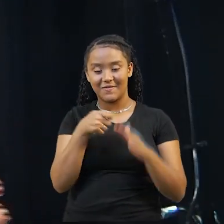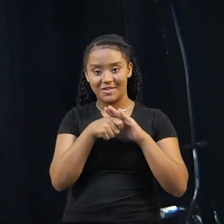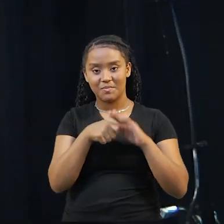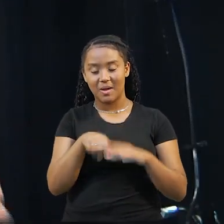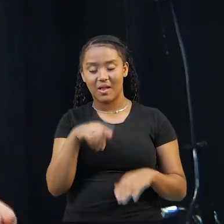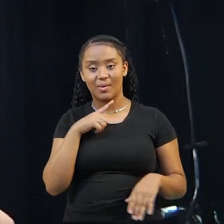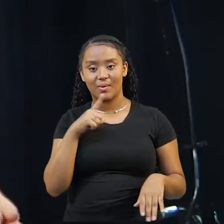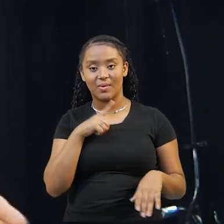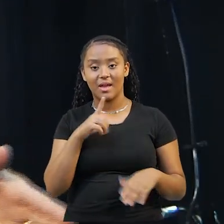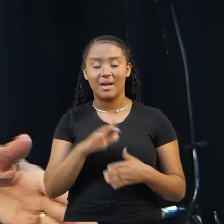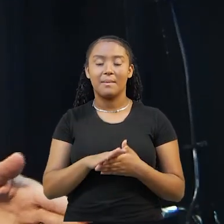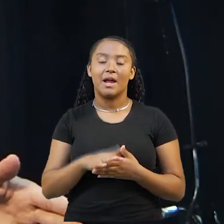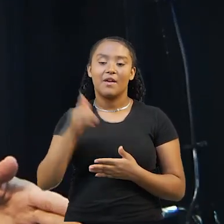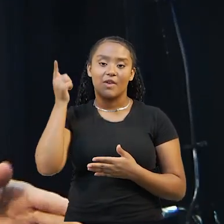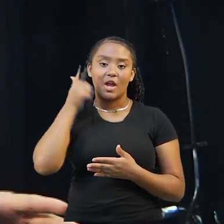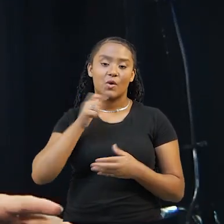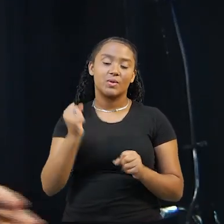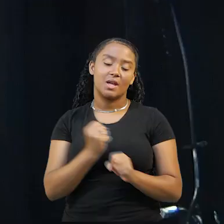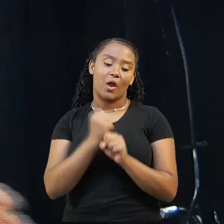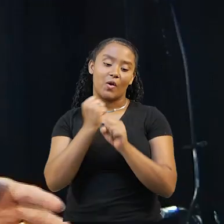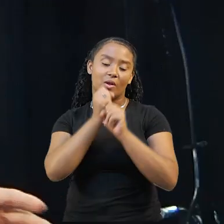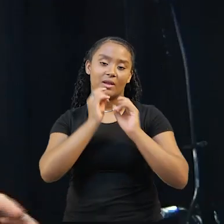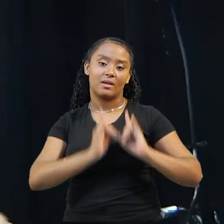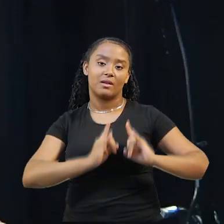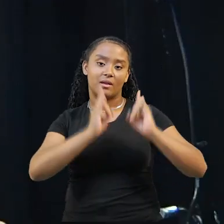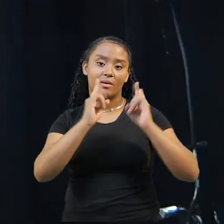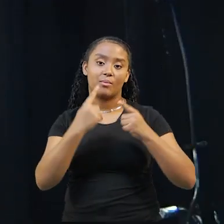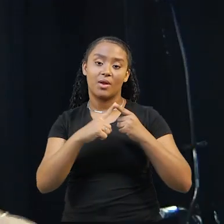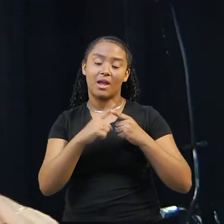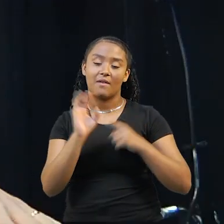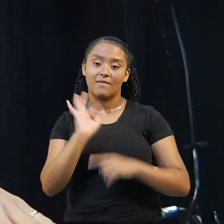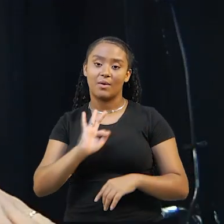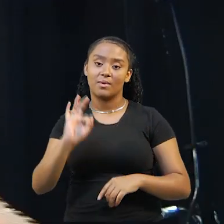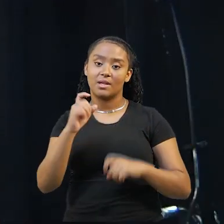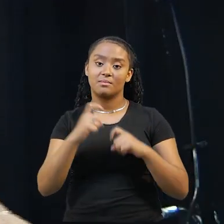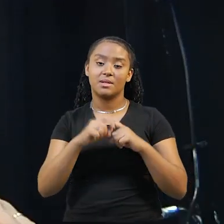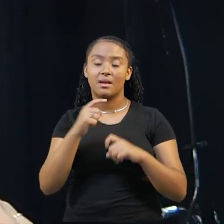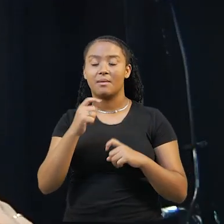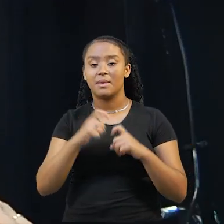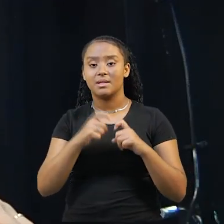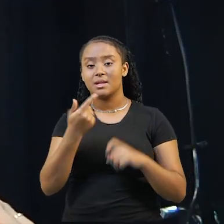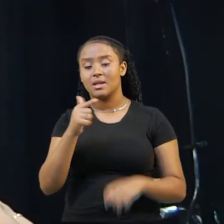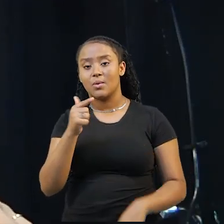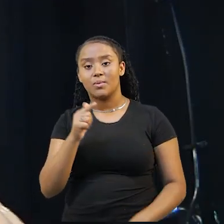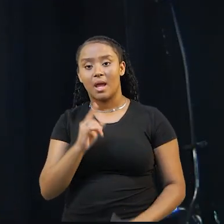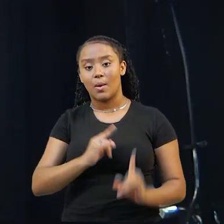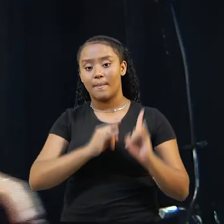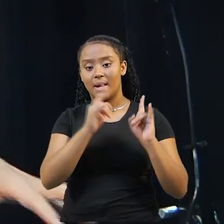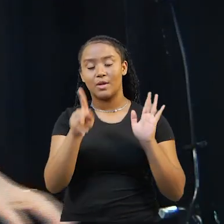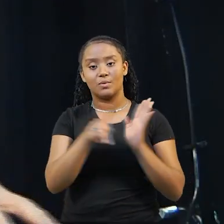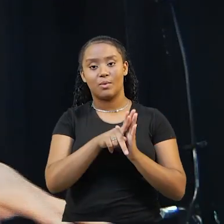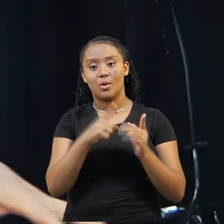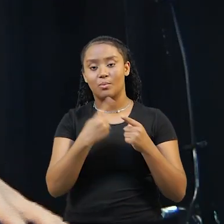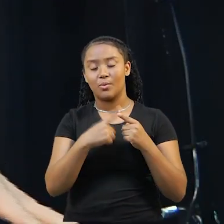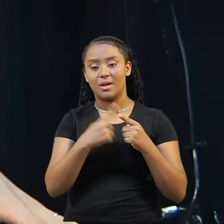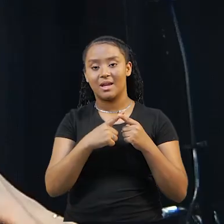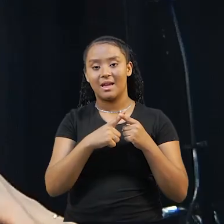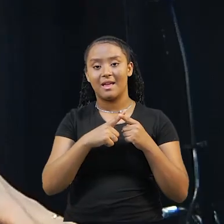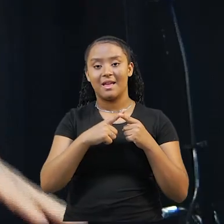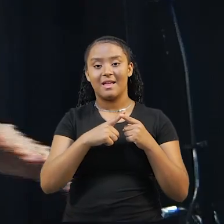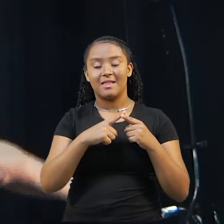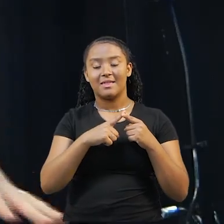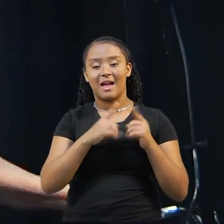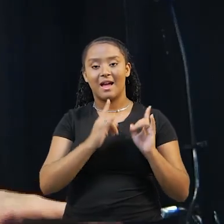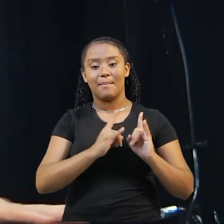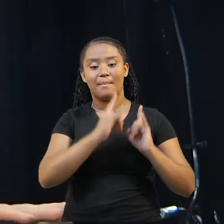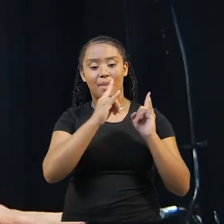recurso, né, que chegaria para construir um prédio. A Faculdade de Medicina não tem um prédio próprio hoje, ela está dividida em 2